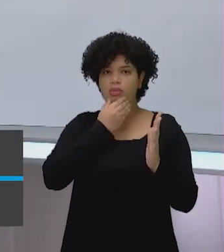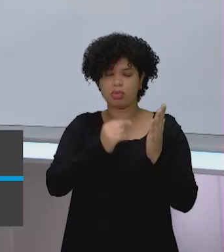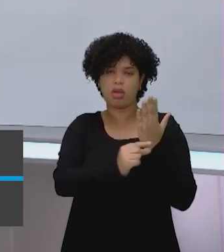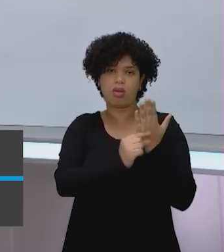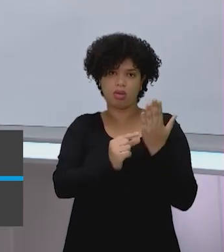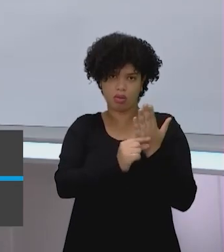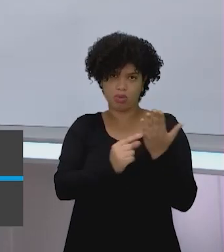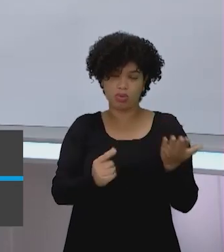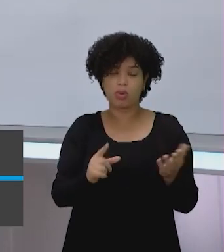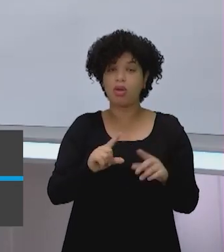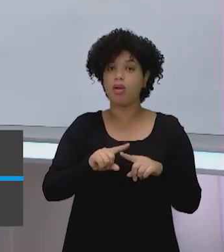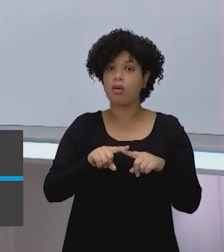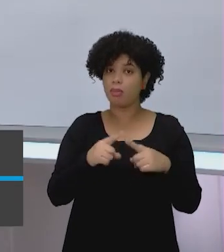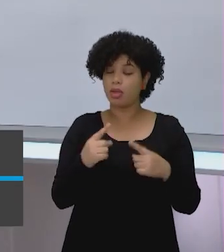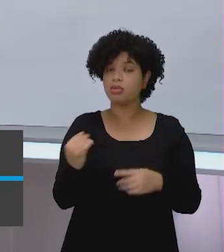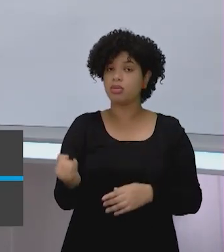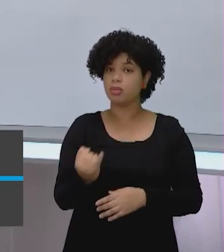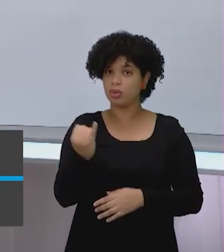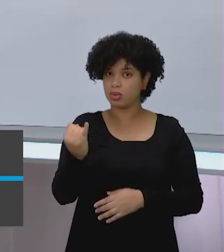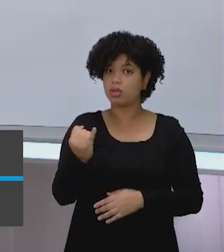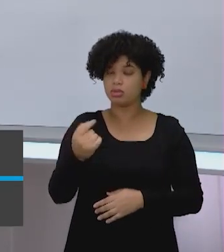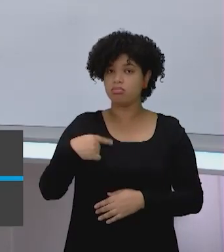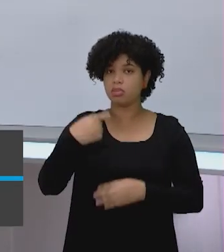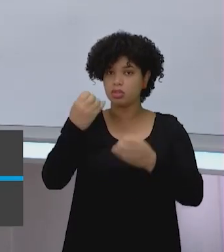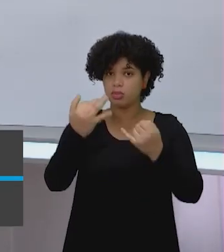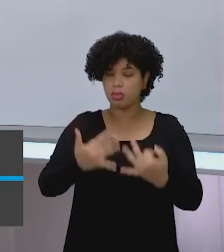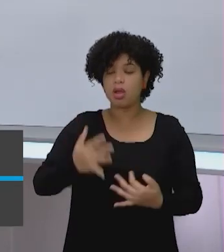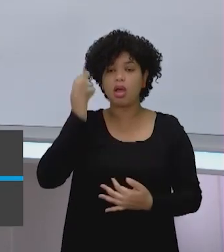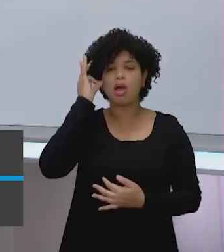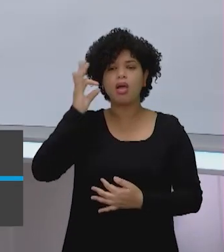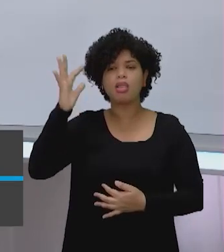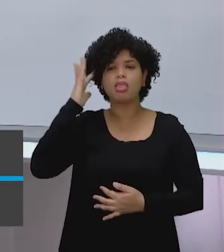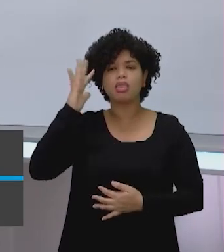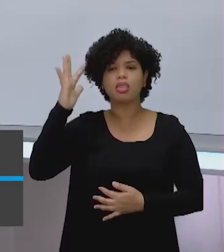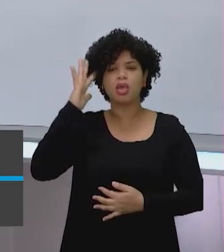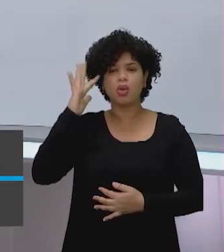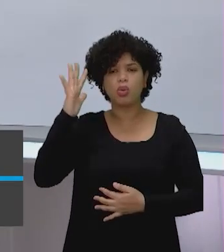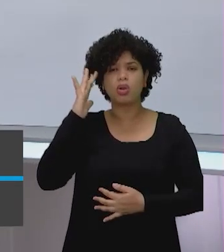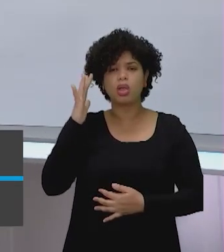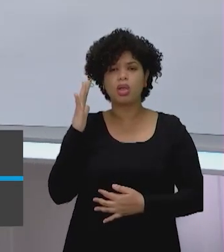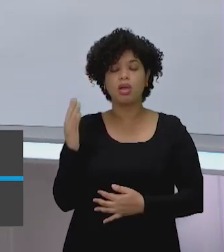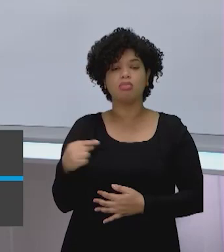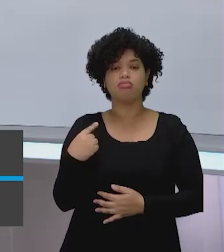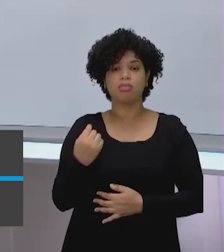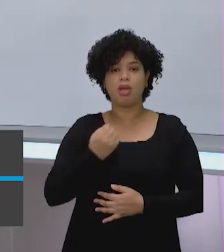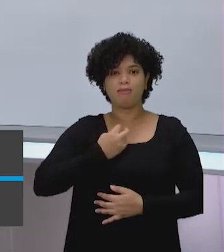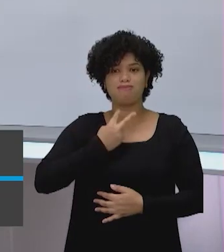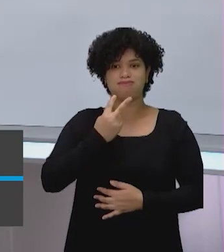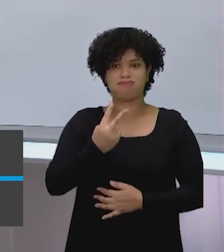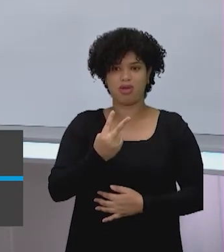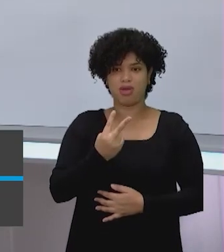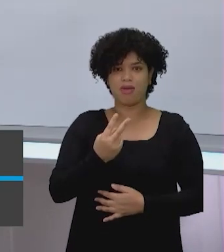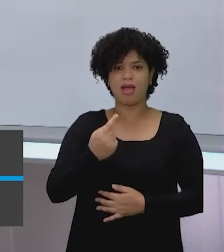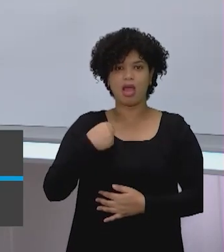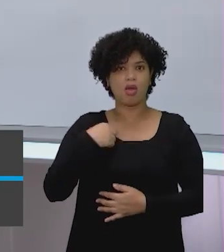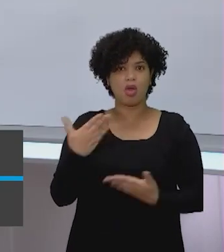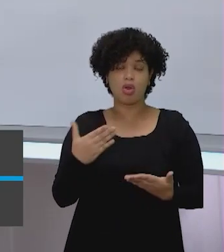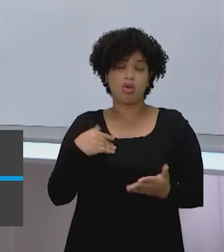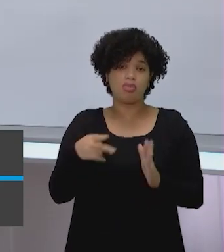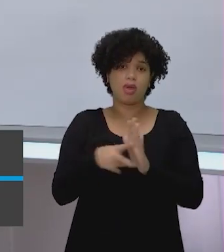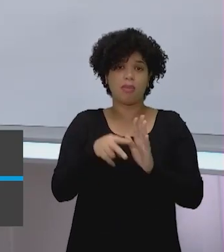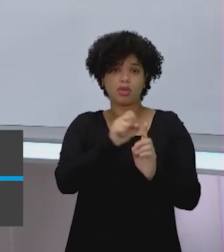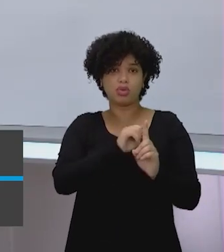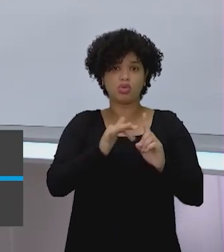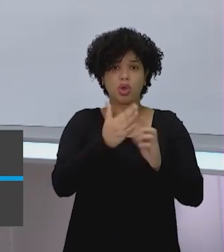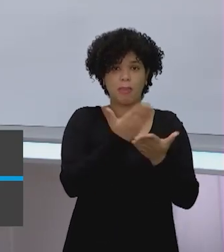como eu acho que é importante isso ser dito, né? Essa teoria ter alguma voz, eu estou fazendo isso do meu lugar de sociólogo, tá?